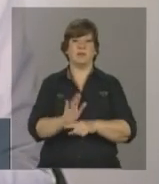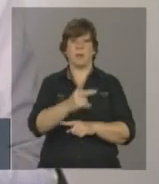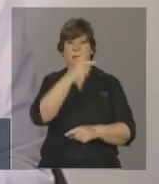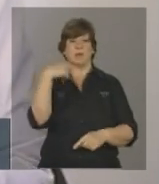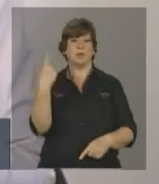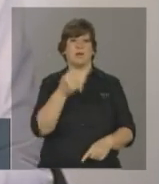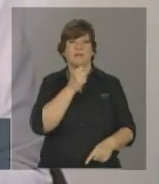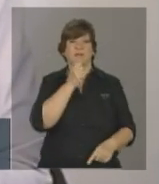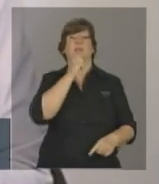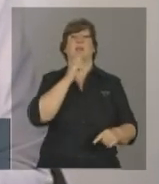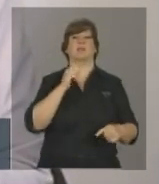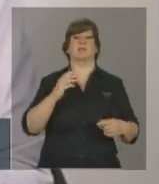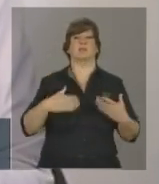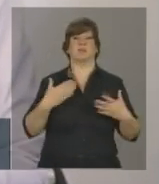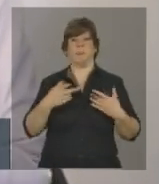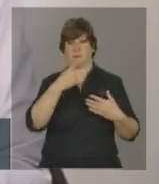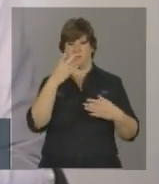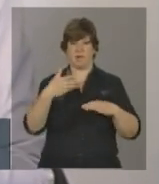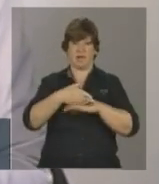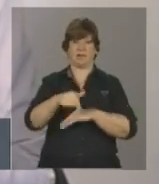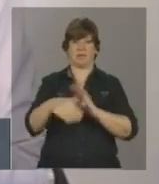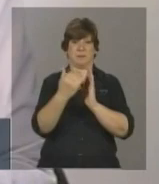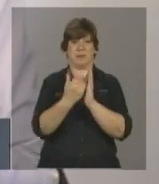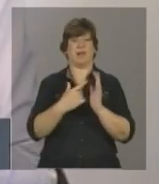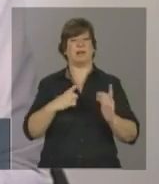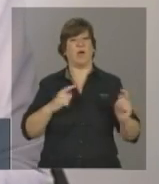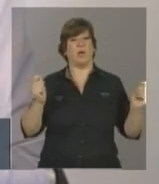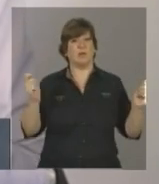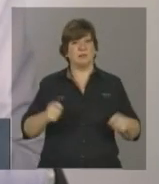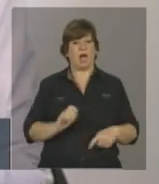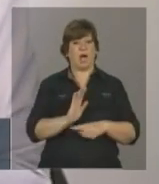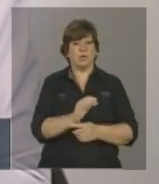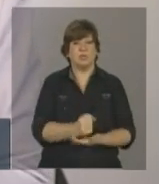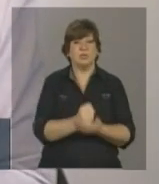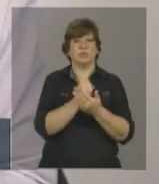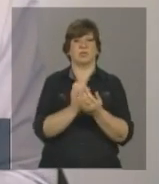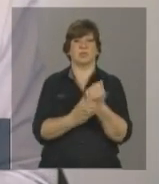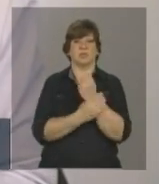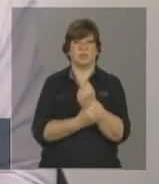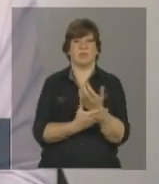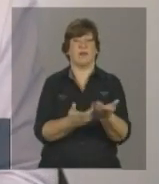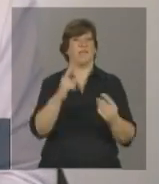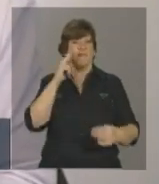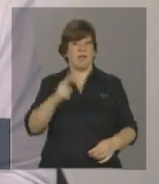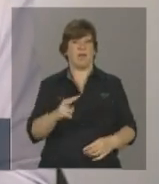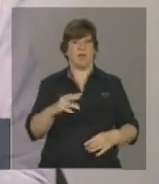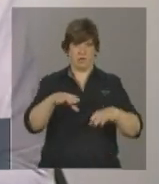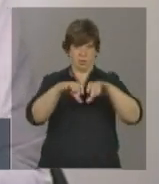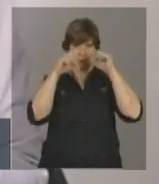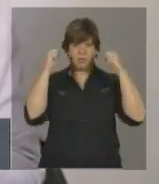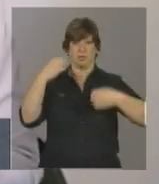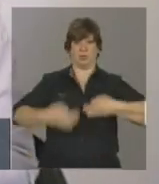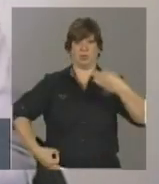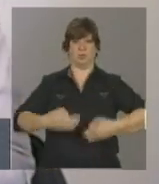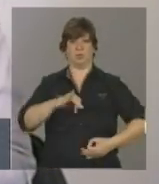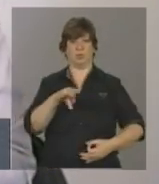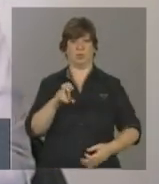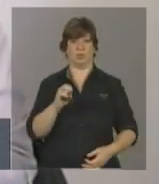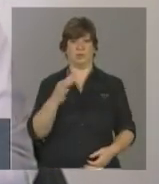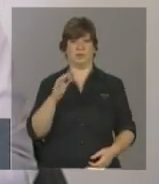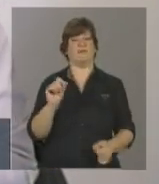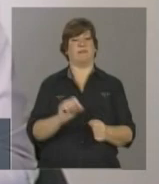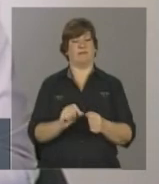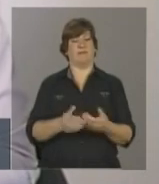que entra no nosso programa tenha condições de estar protegida e ver a justiça sendo feita. Isso é que essa pessoa